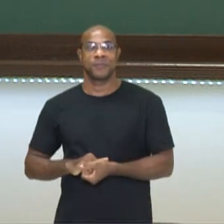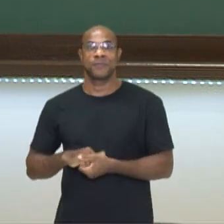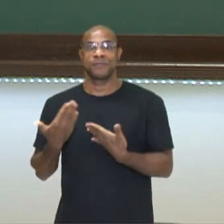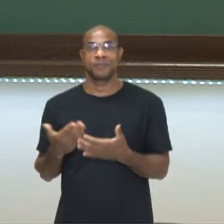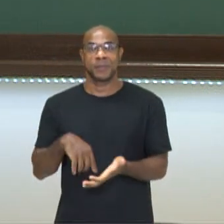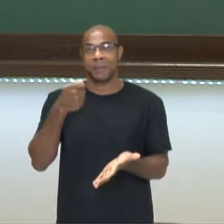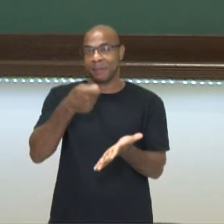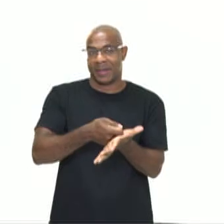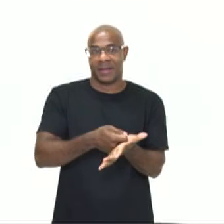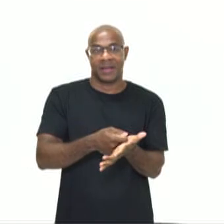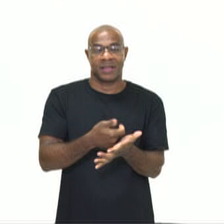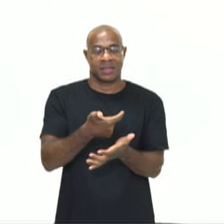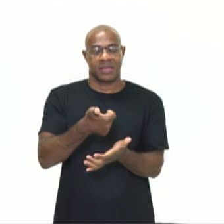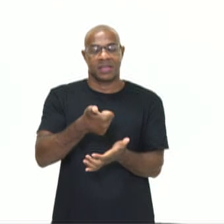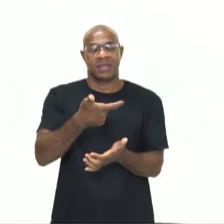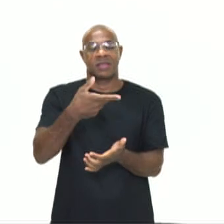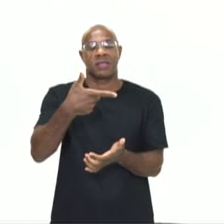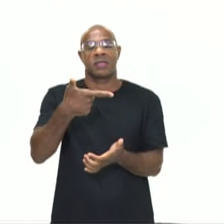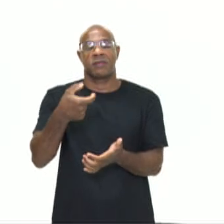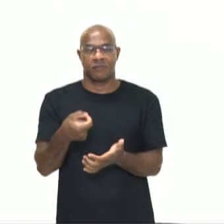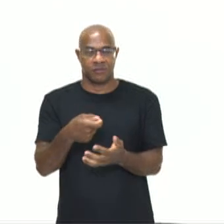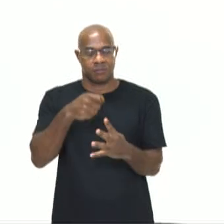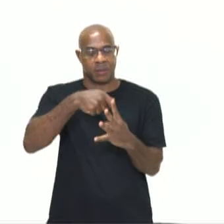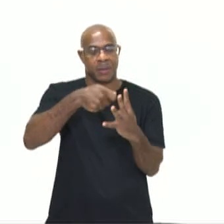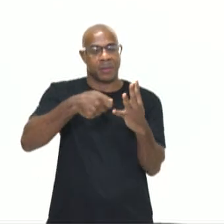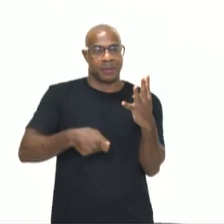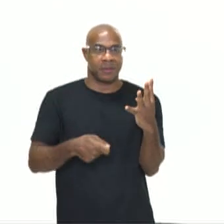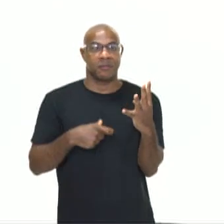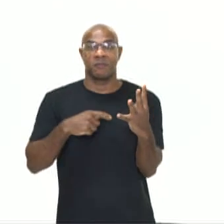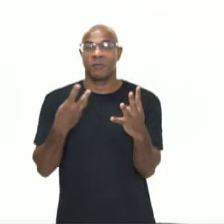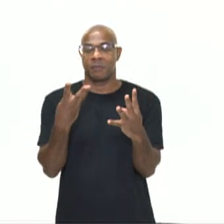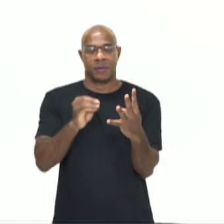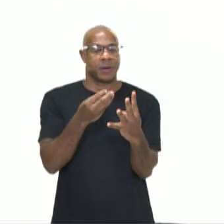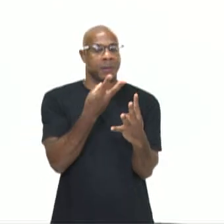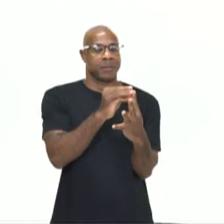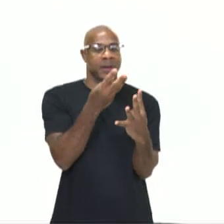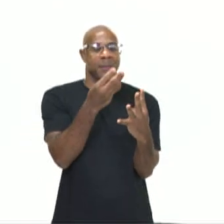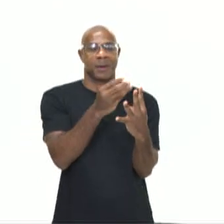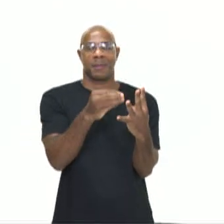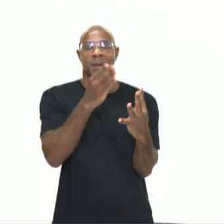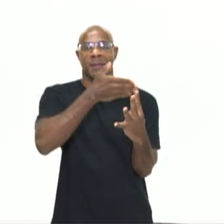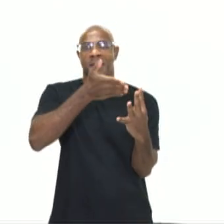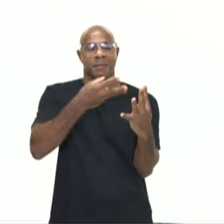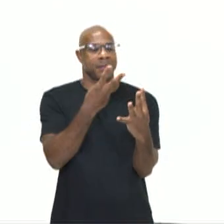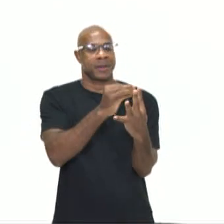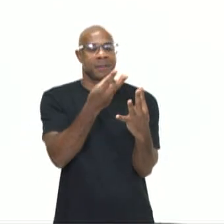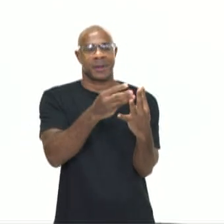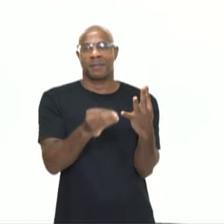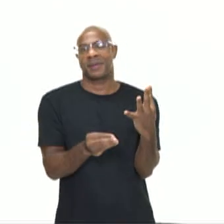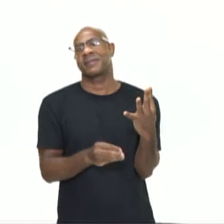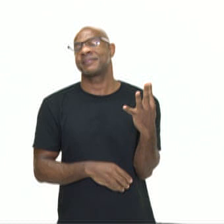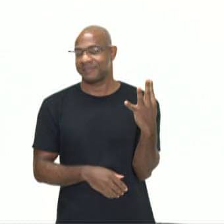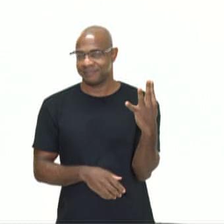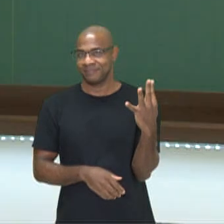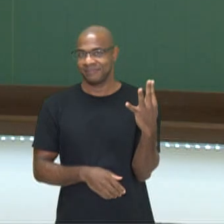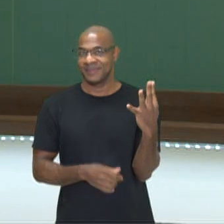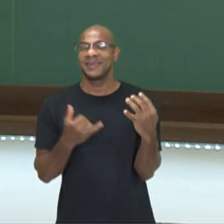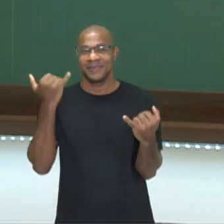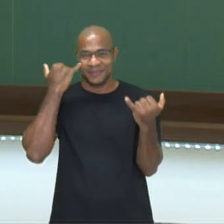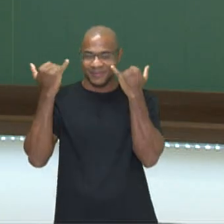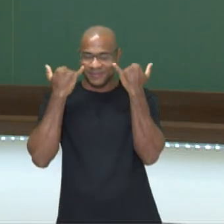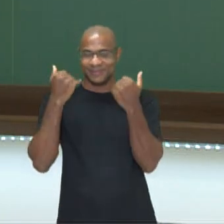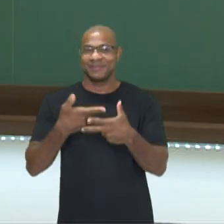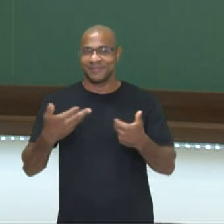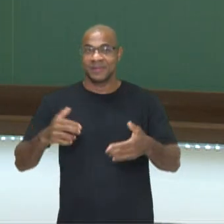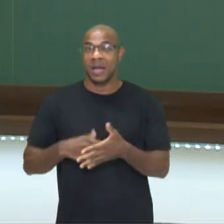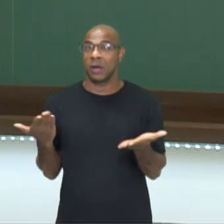Para pagar R$120 em 4 parcelas, você pagará R$30 em cada uma. Beleza? É bastante informação, né?